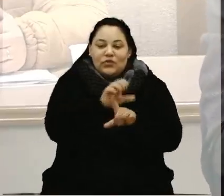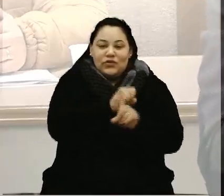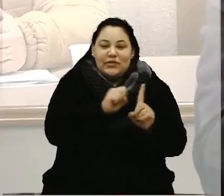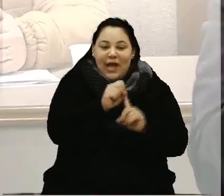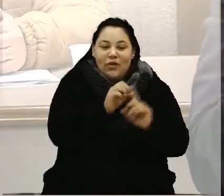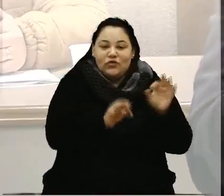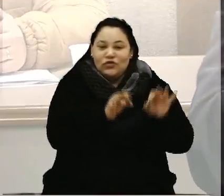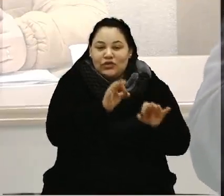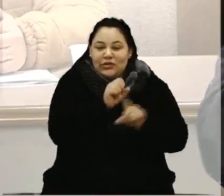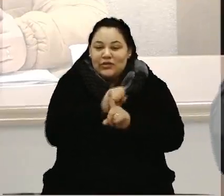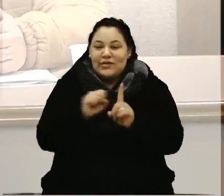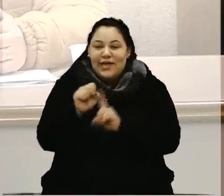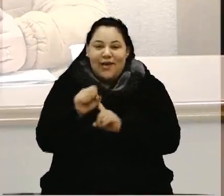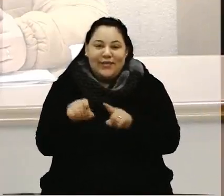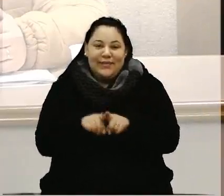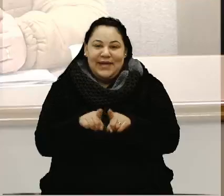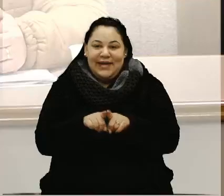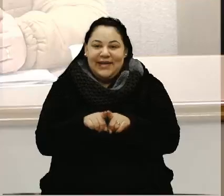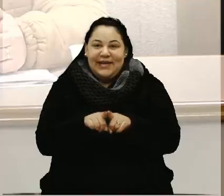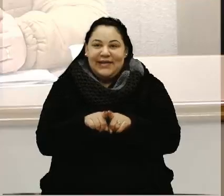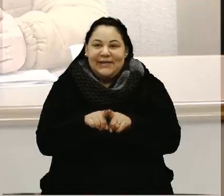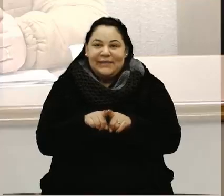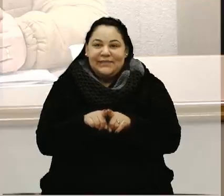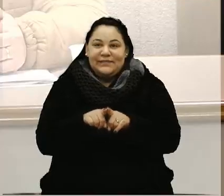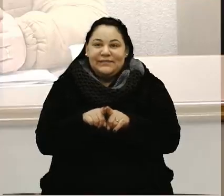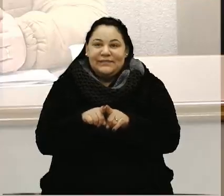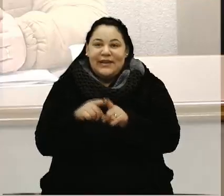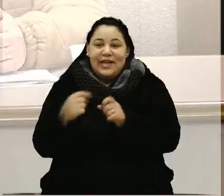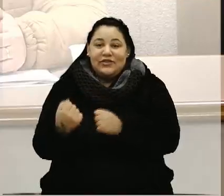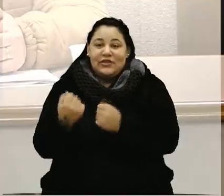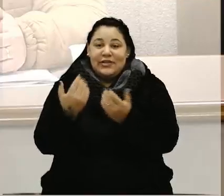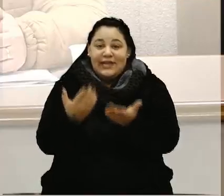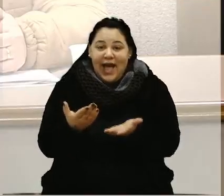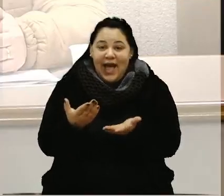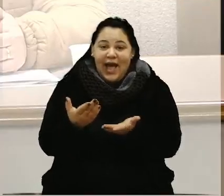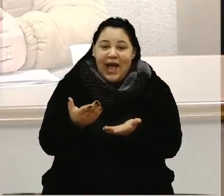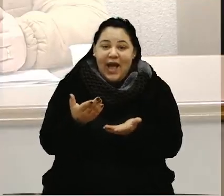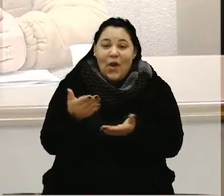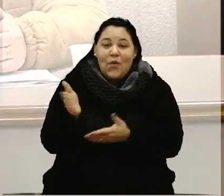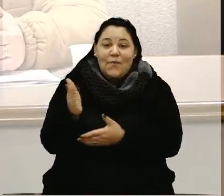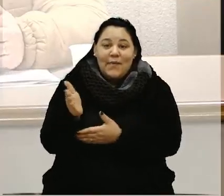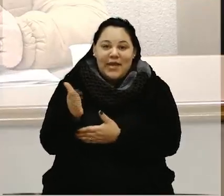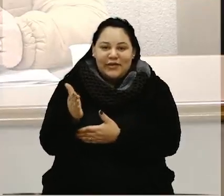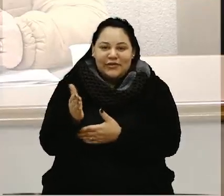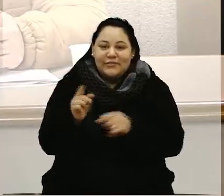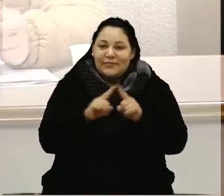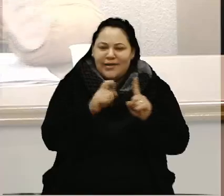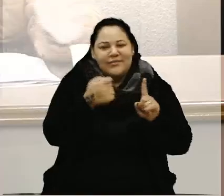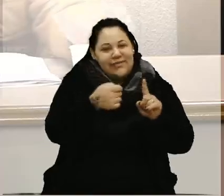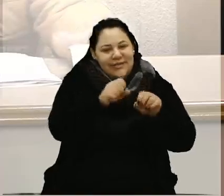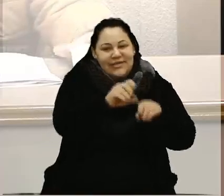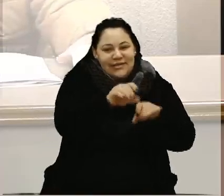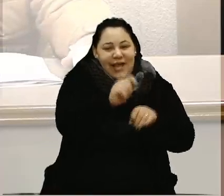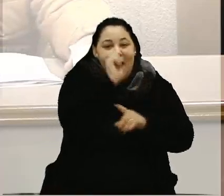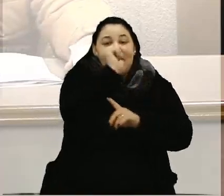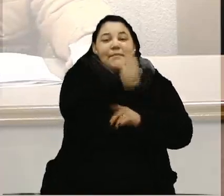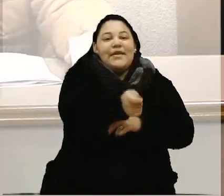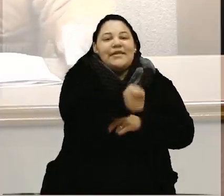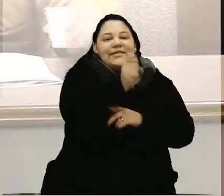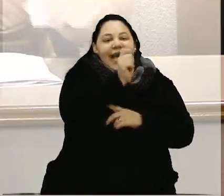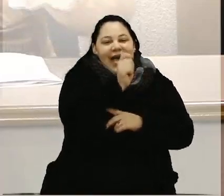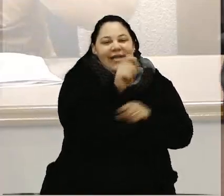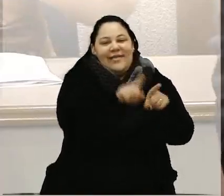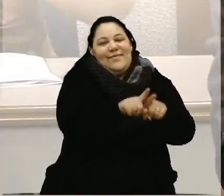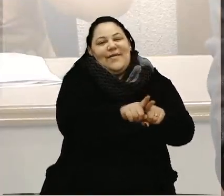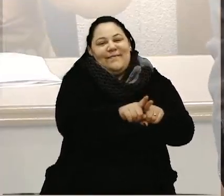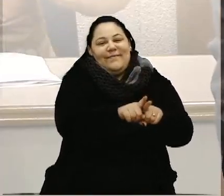social, de dar o peixe, mas ensinar a pescar, eu acho que isso é uma